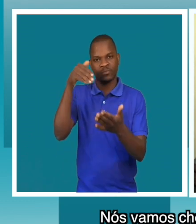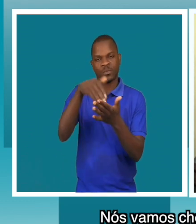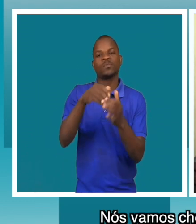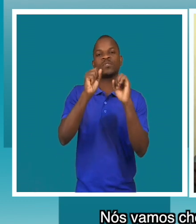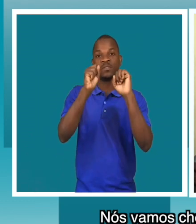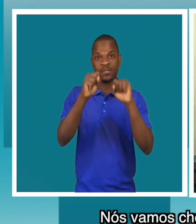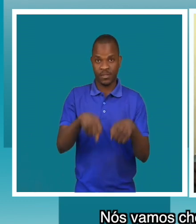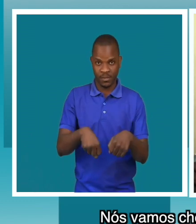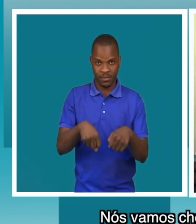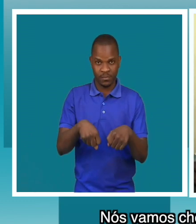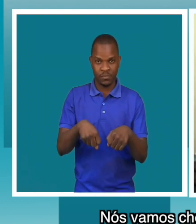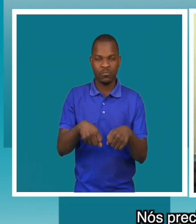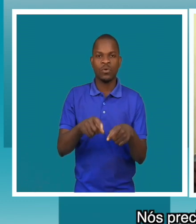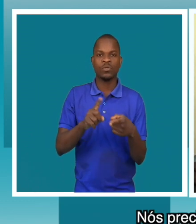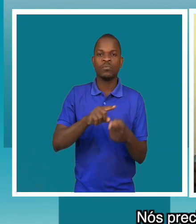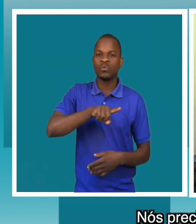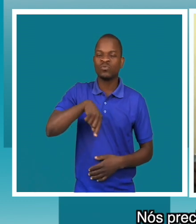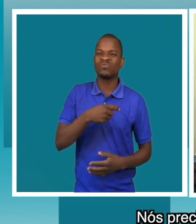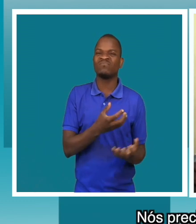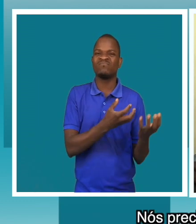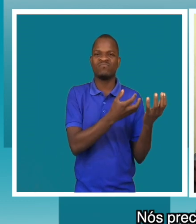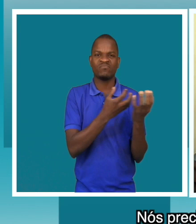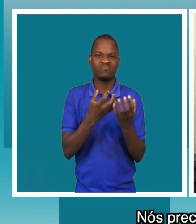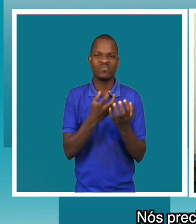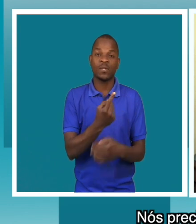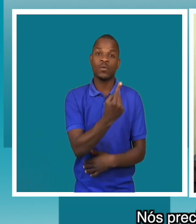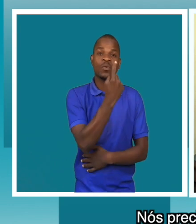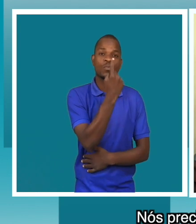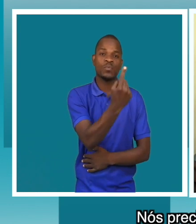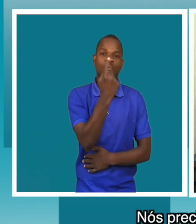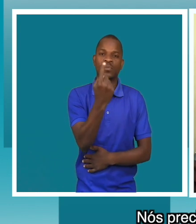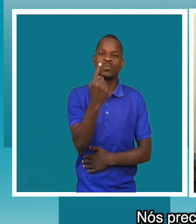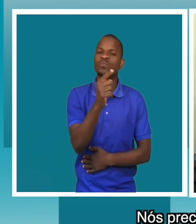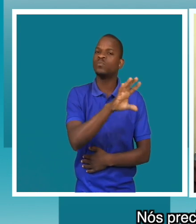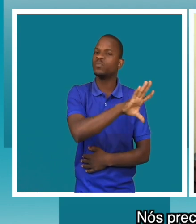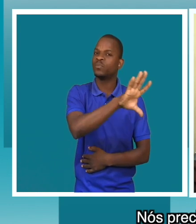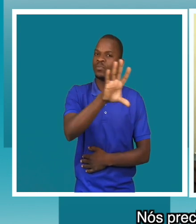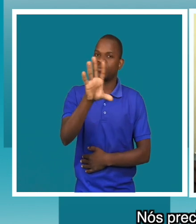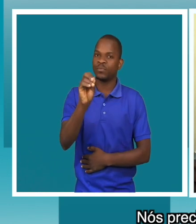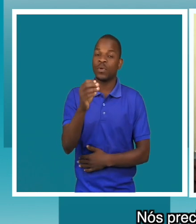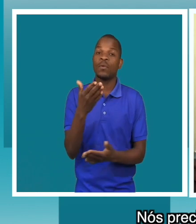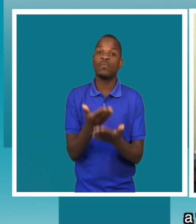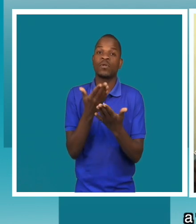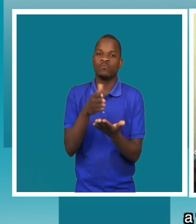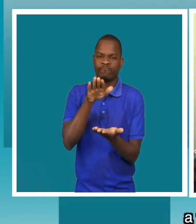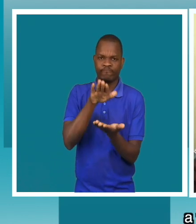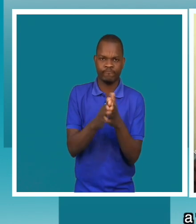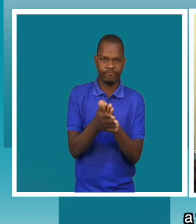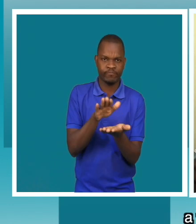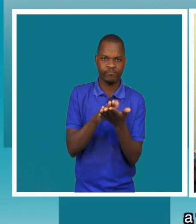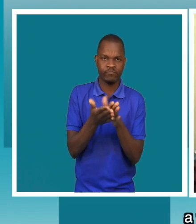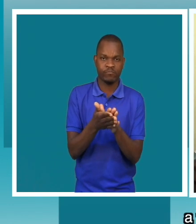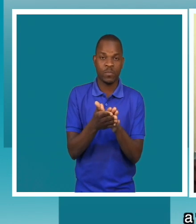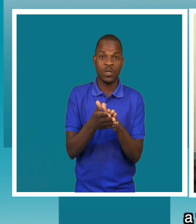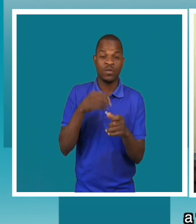Nós vamos chegar aí. Nós precisamos de cada um de vós para criar